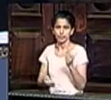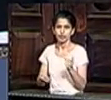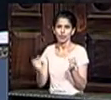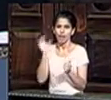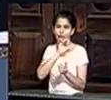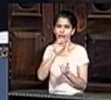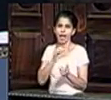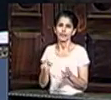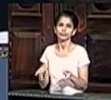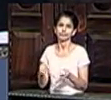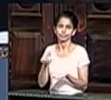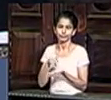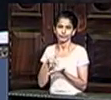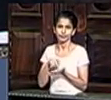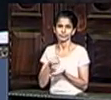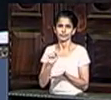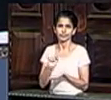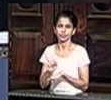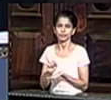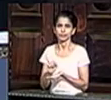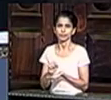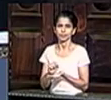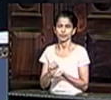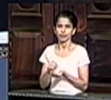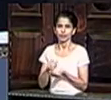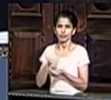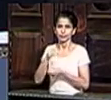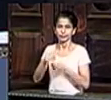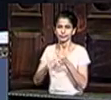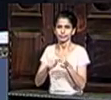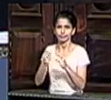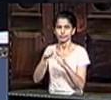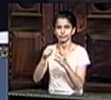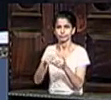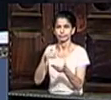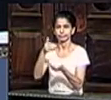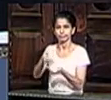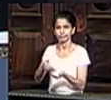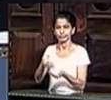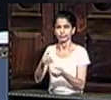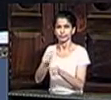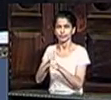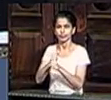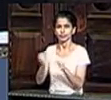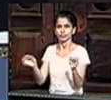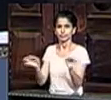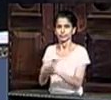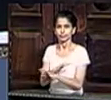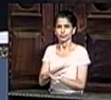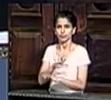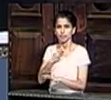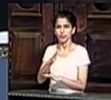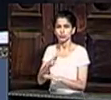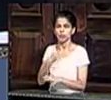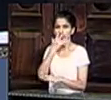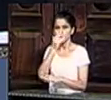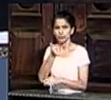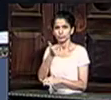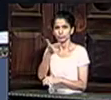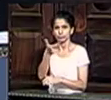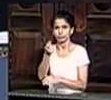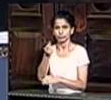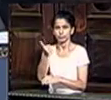nós ter não vamos terminar o ano mais ou menos com uma receita semelhante a 2013 2014